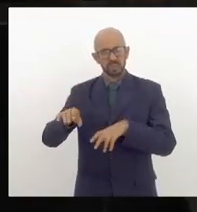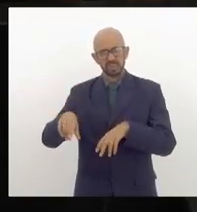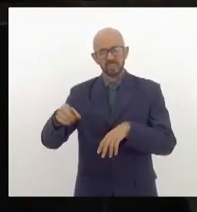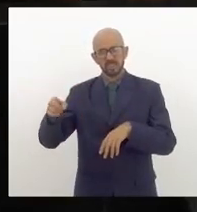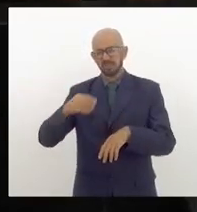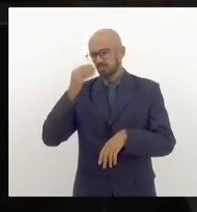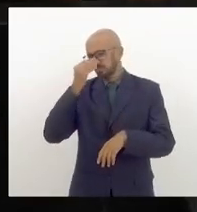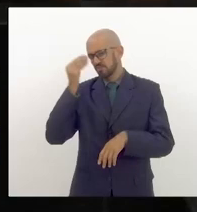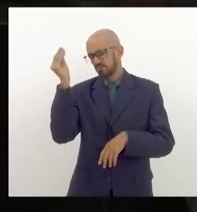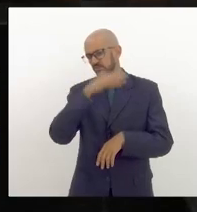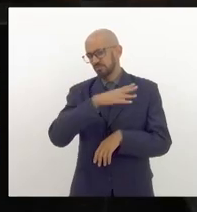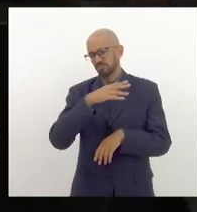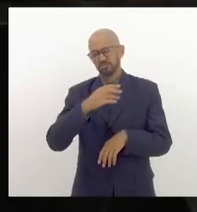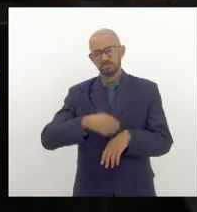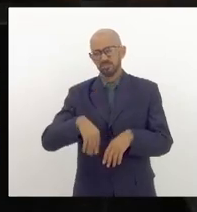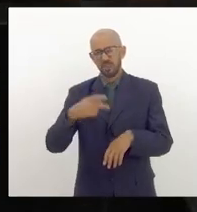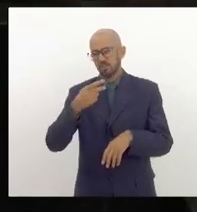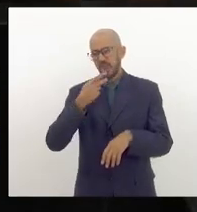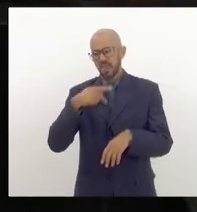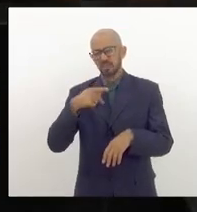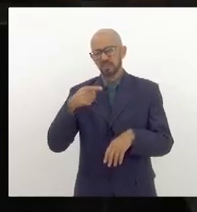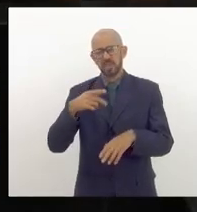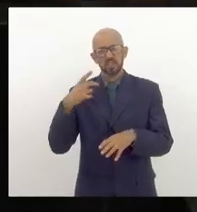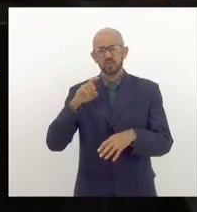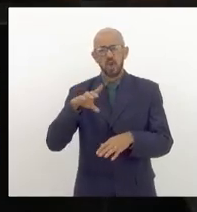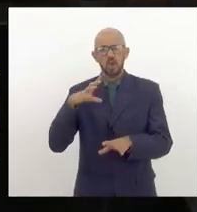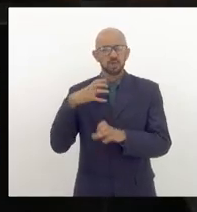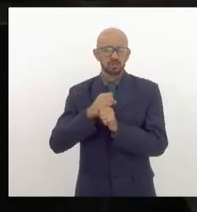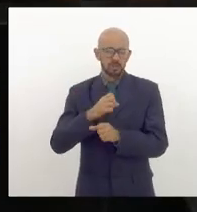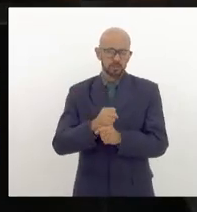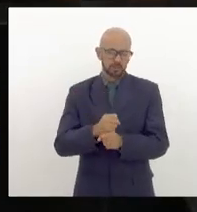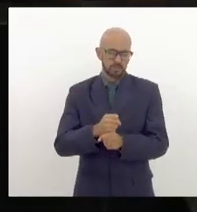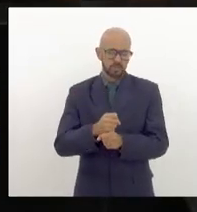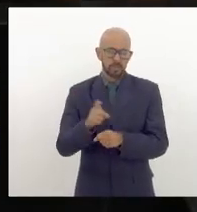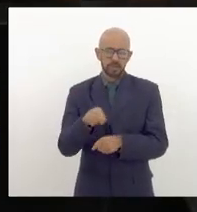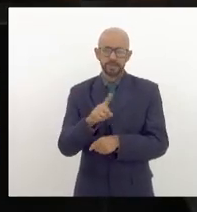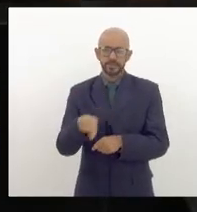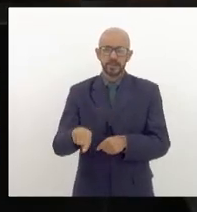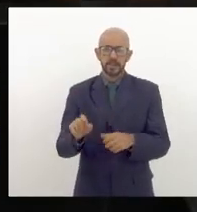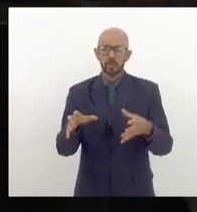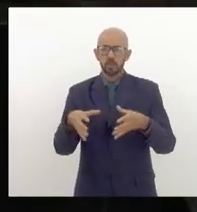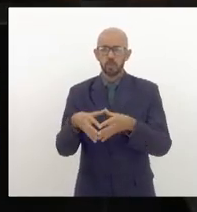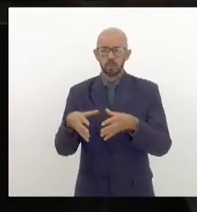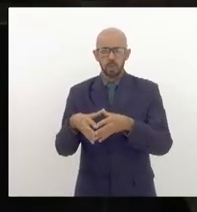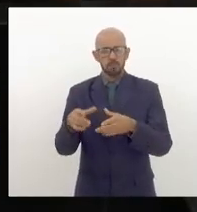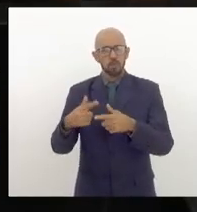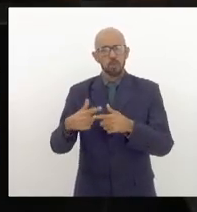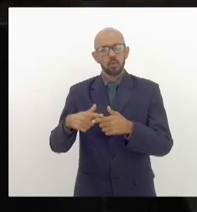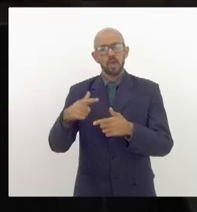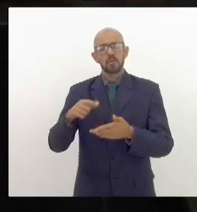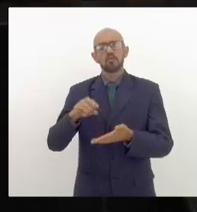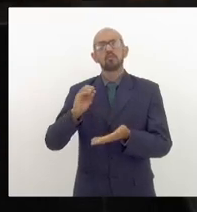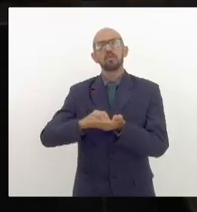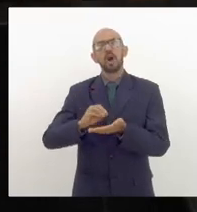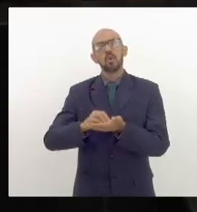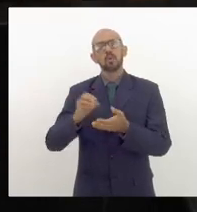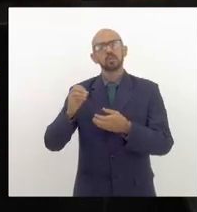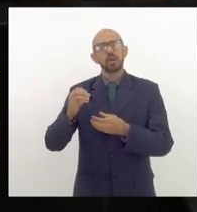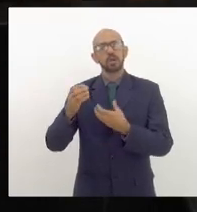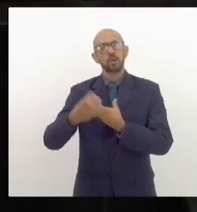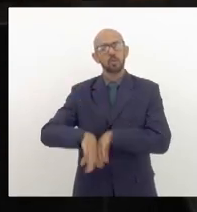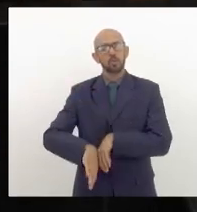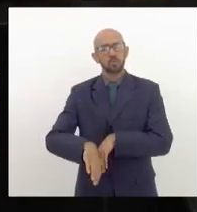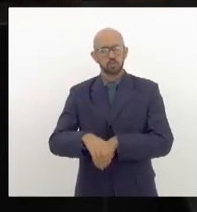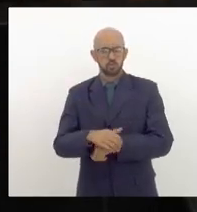questão como fosse uma questão de mera estatística suprimento turmas porque não faz concurso público Professor Então são contratados por